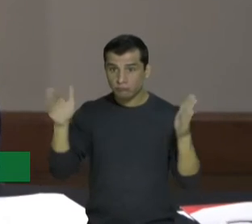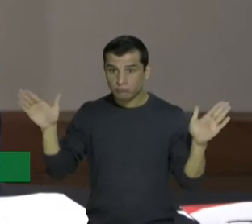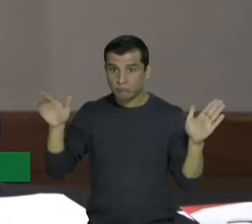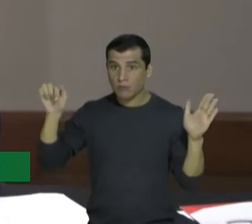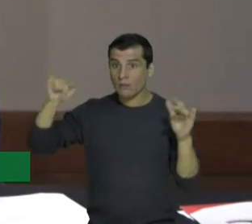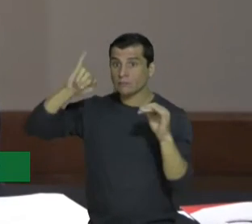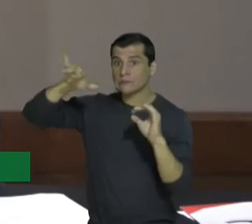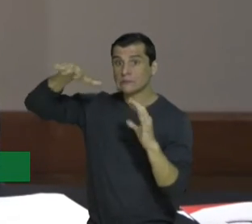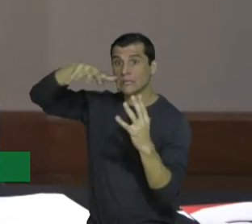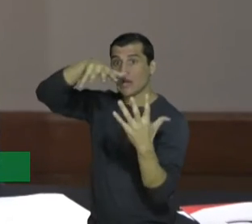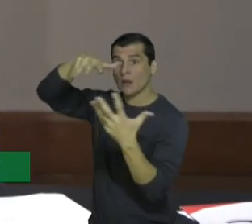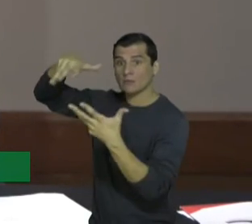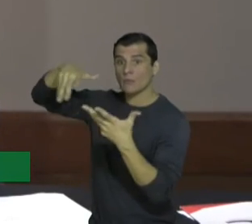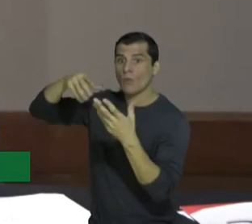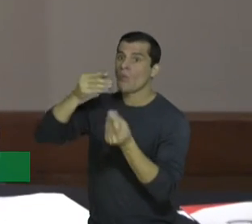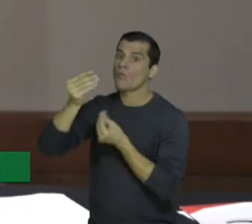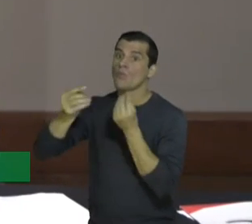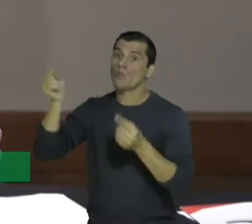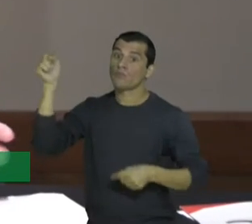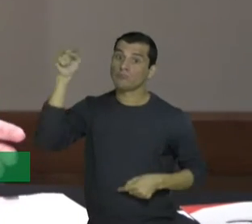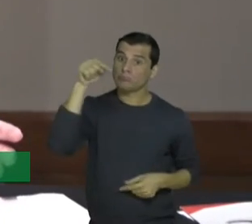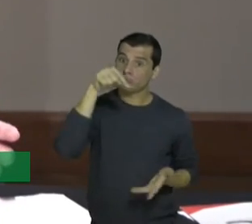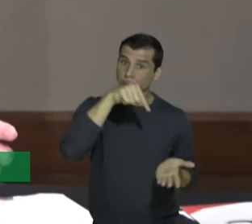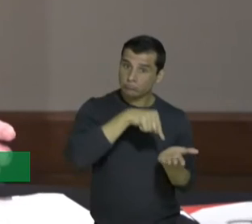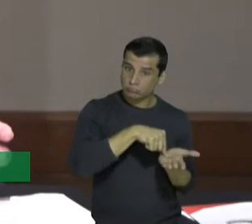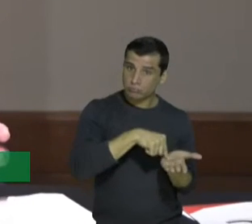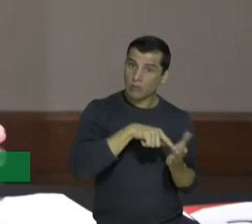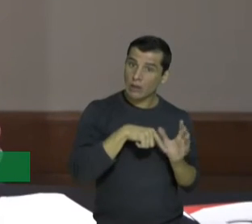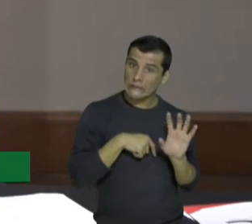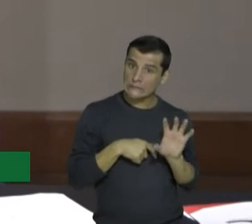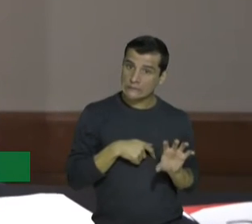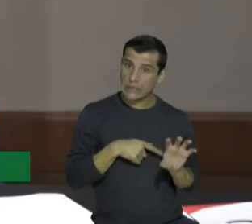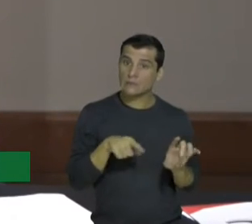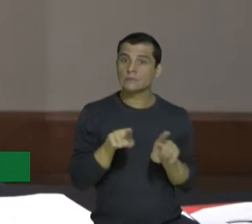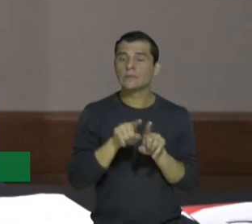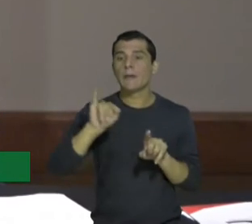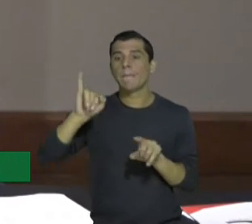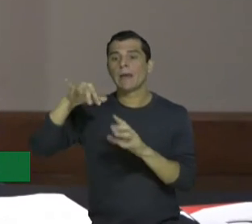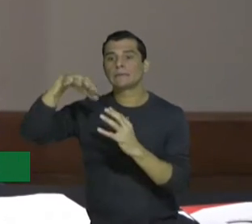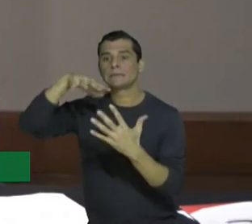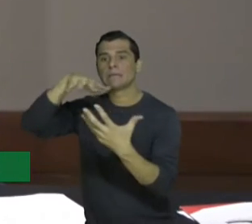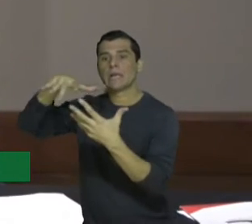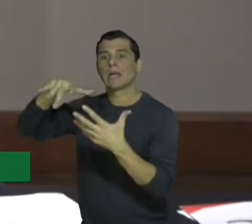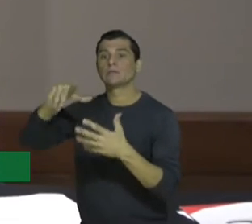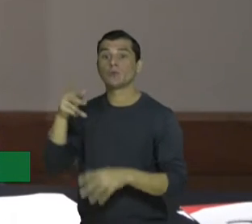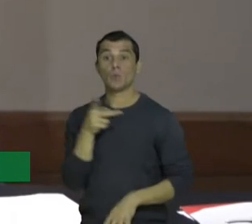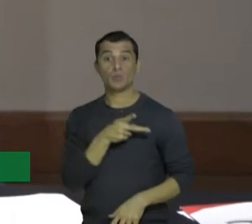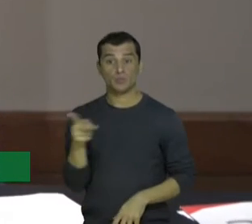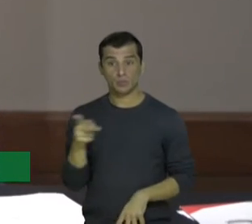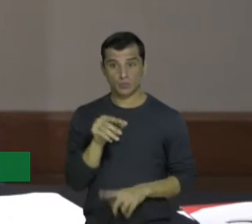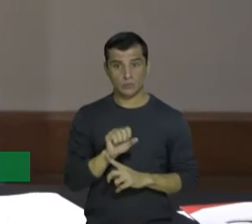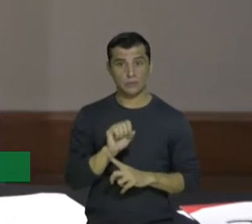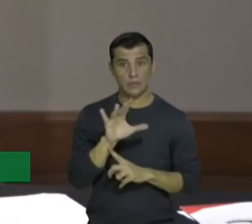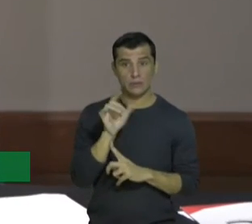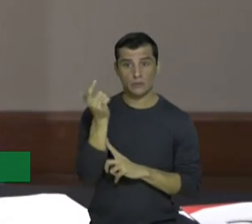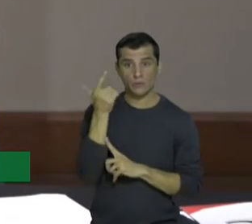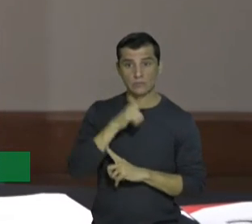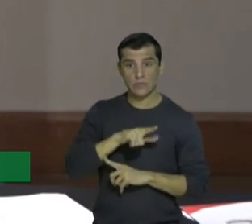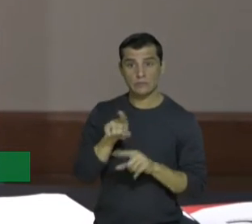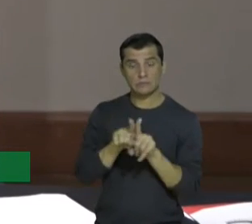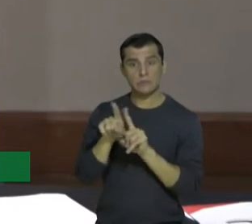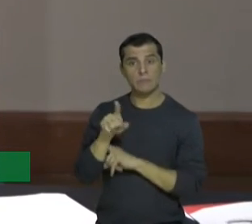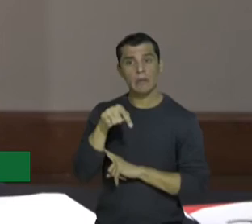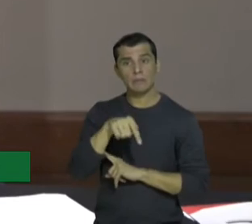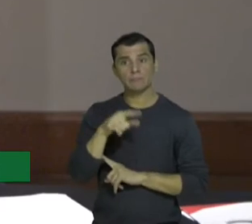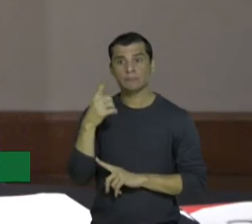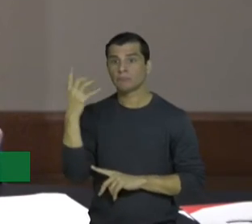Como você consegue ser local e global ao mesmo tempo eh para que você consiga ser atraente para